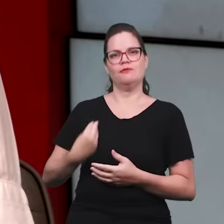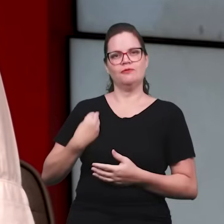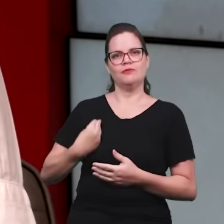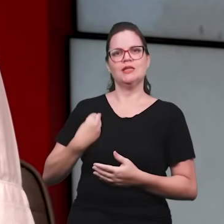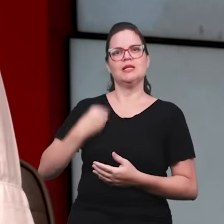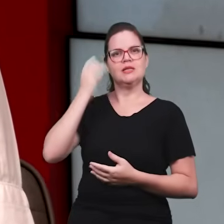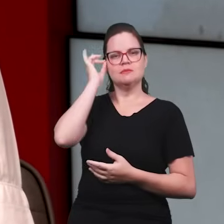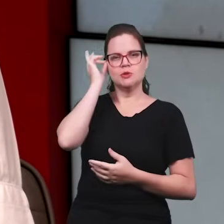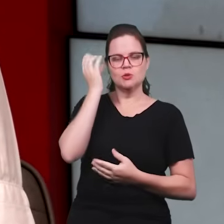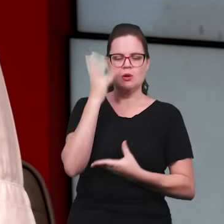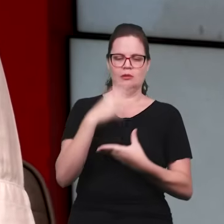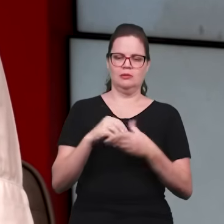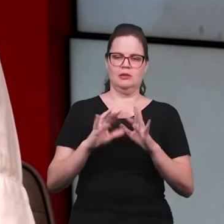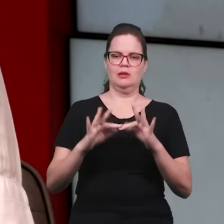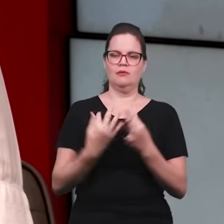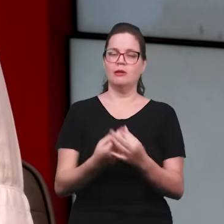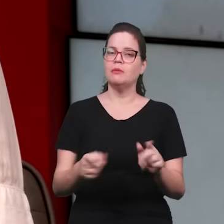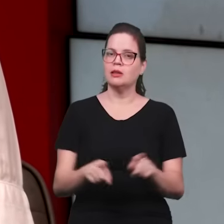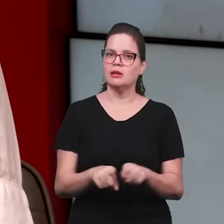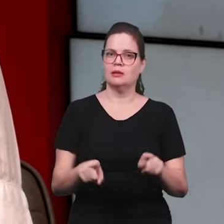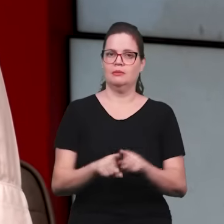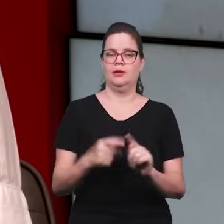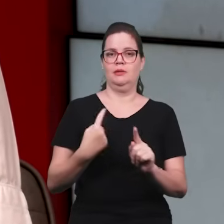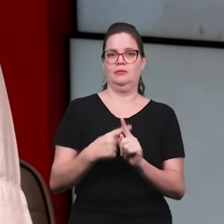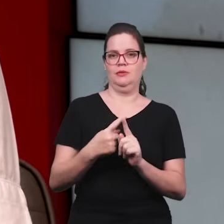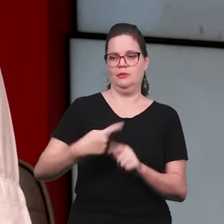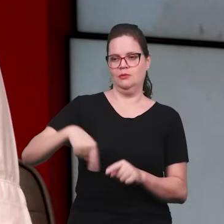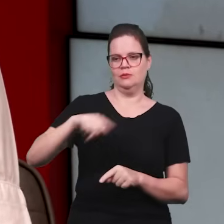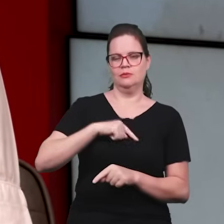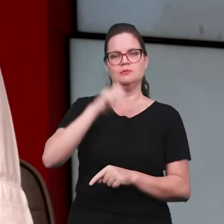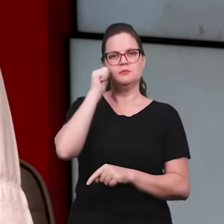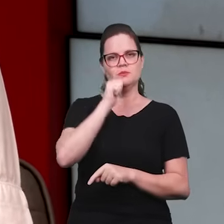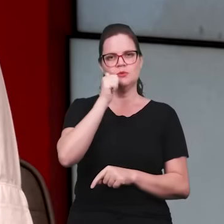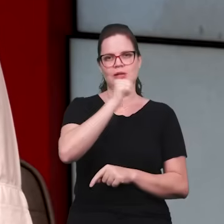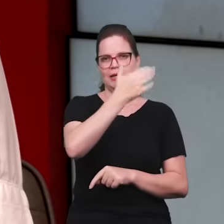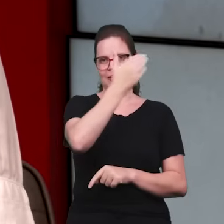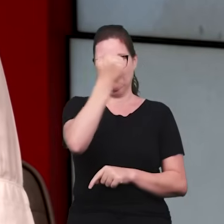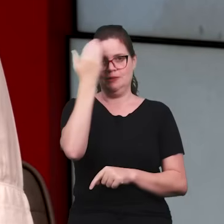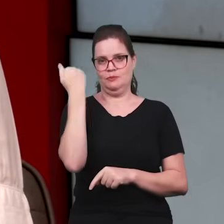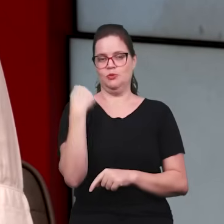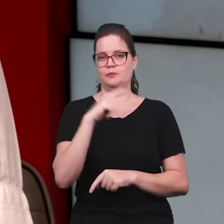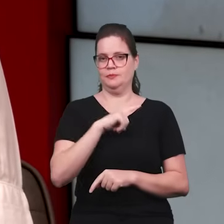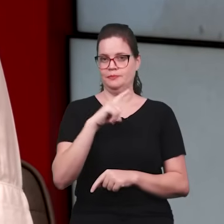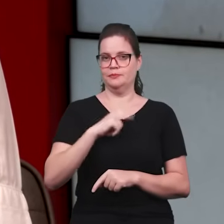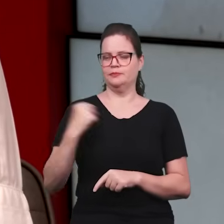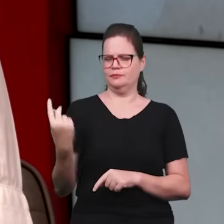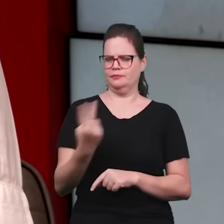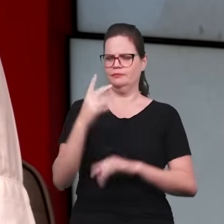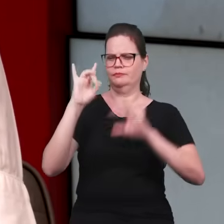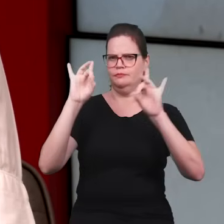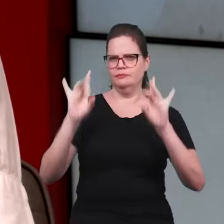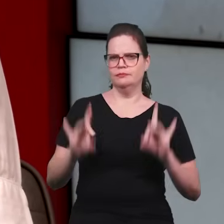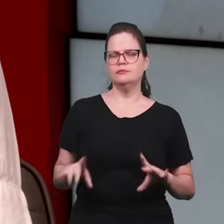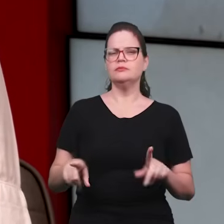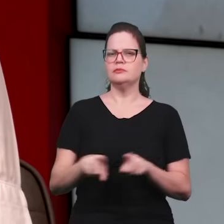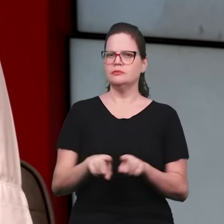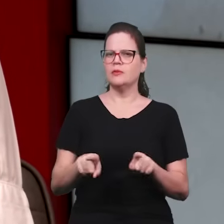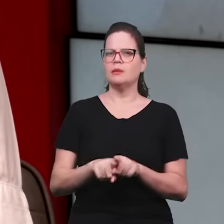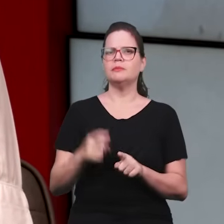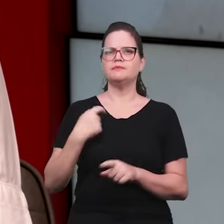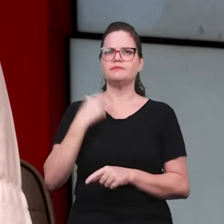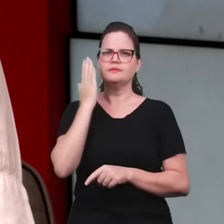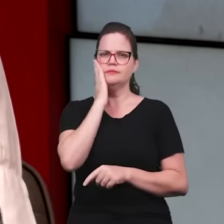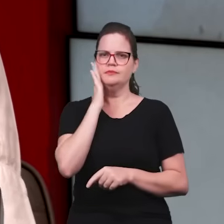espirituais dentro da nossa casa. Porque quando nós somos mulheres sábias, mulheres virtuosas, não faltam também o